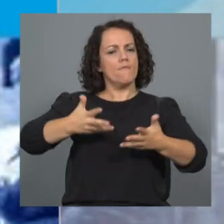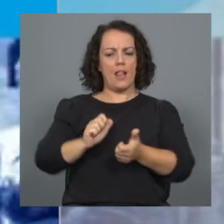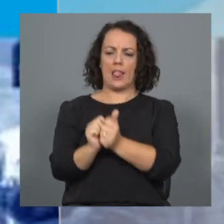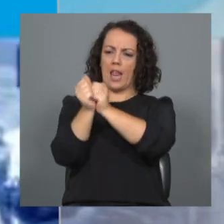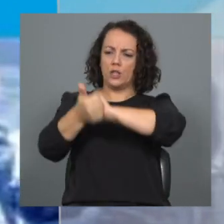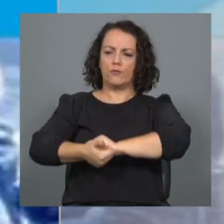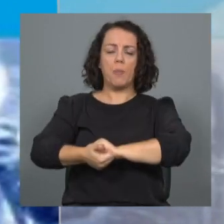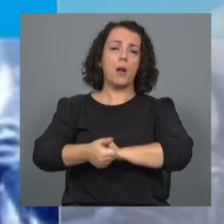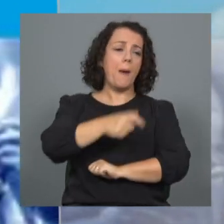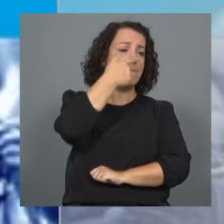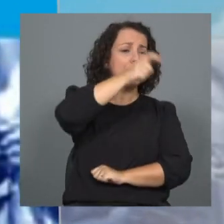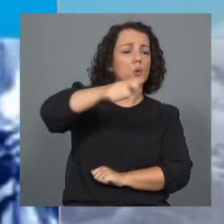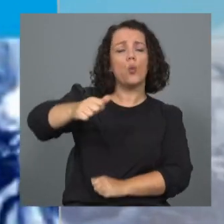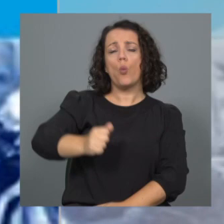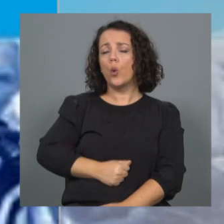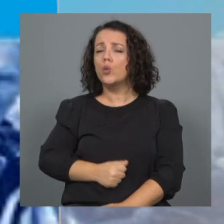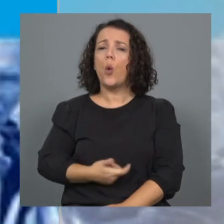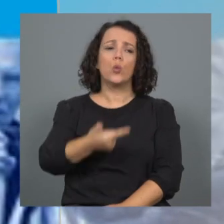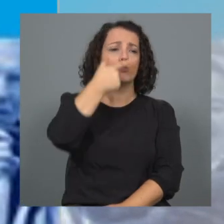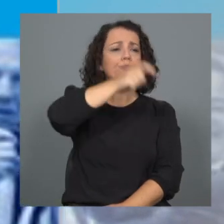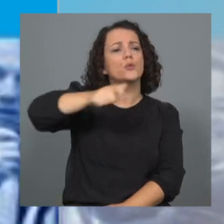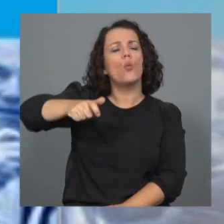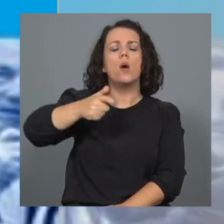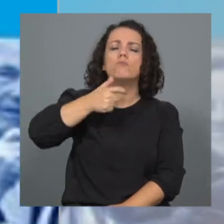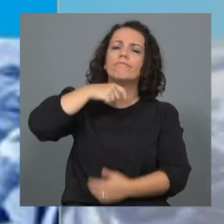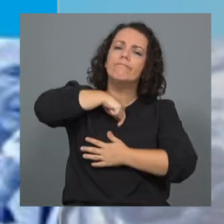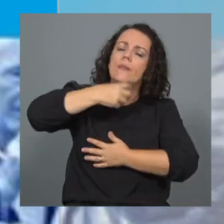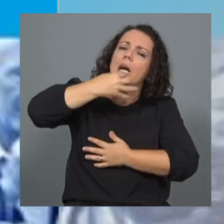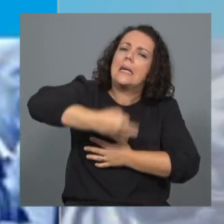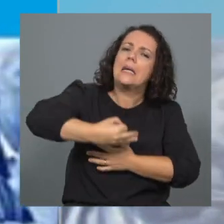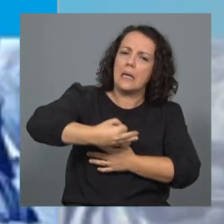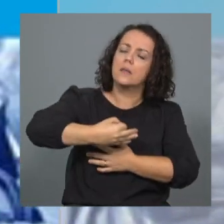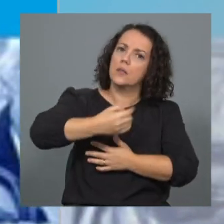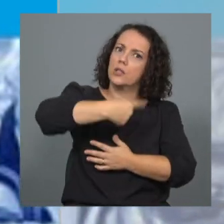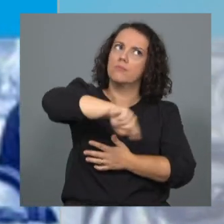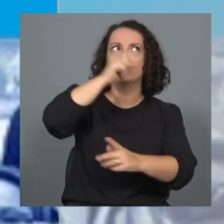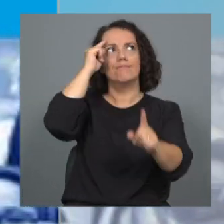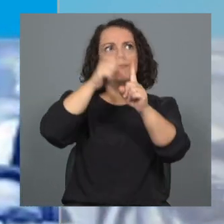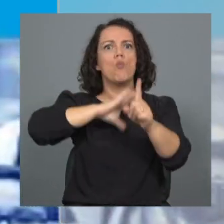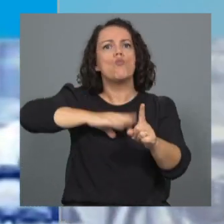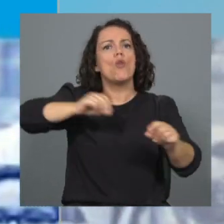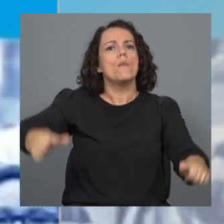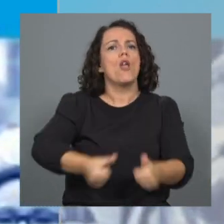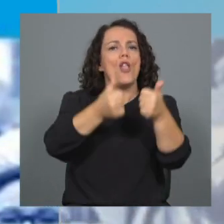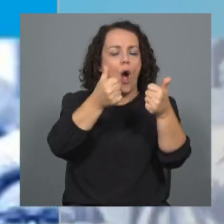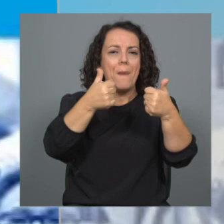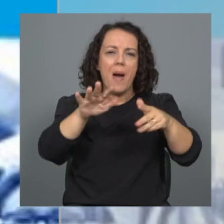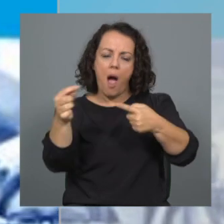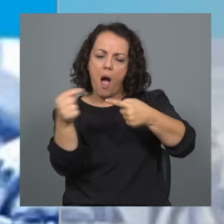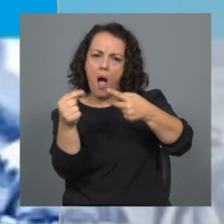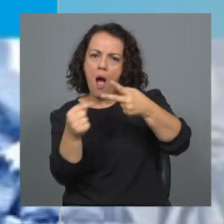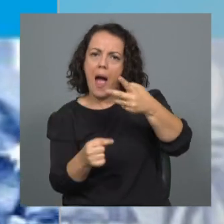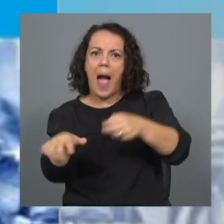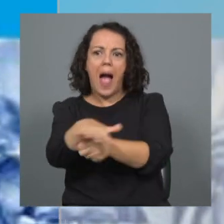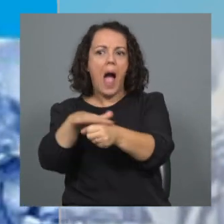cada um dos crentes e dos católicos, não é? E como tal, estas são áreas específicas que reclamam também